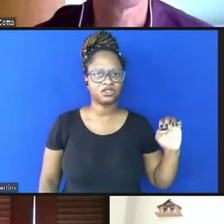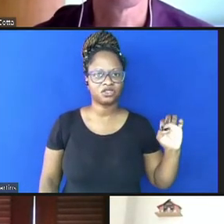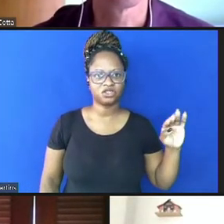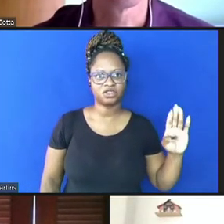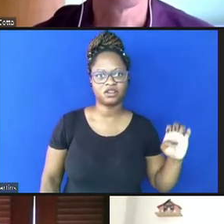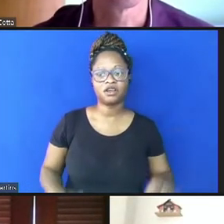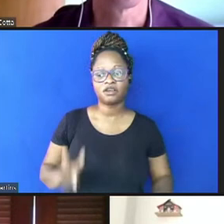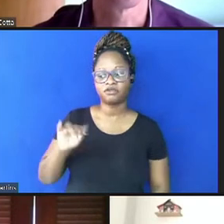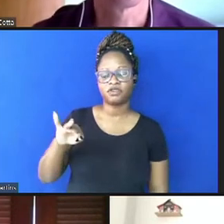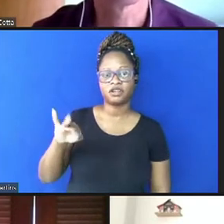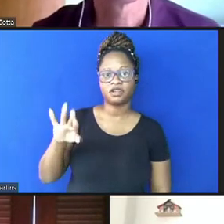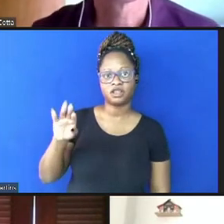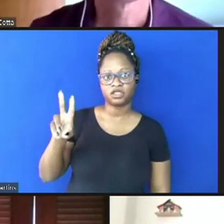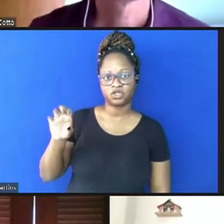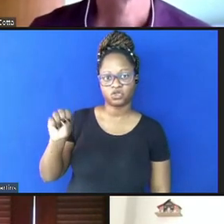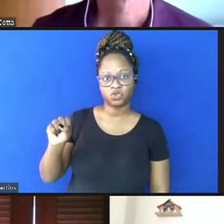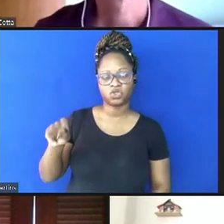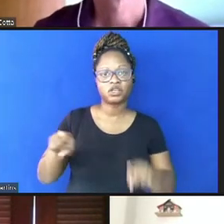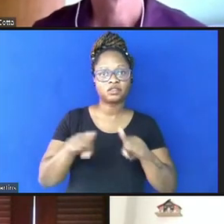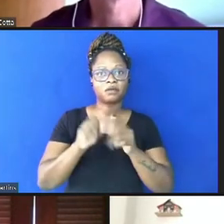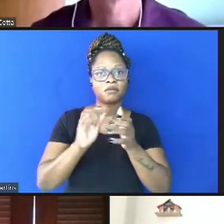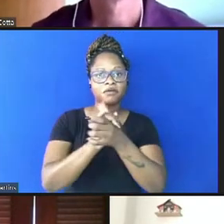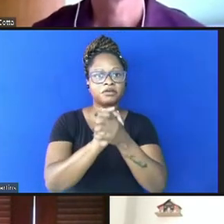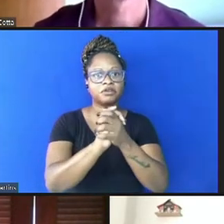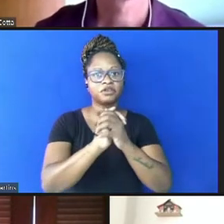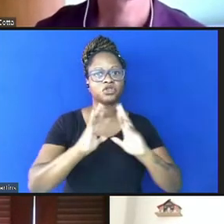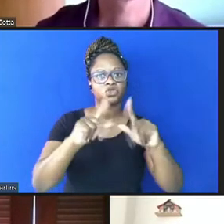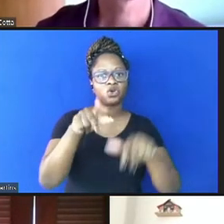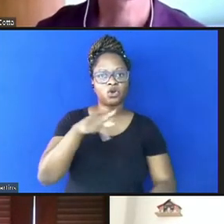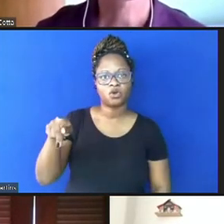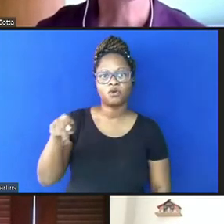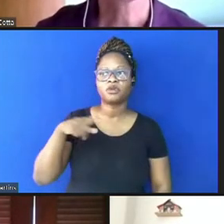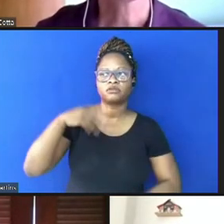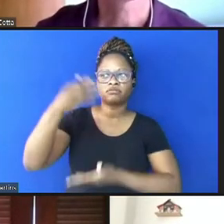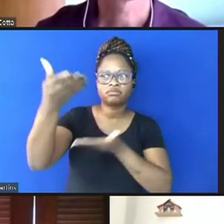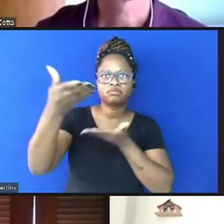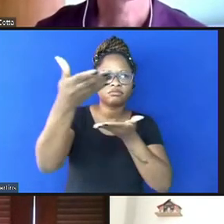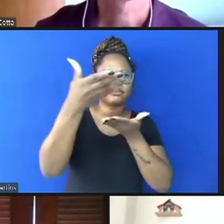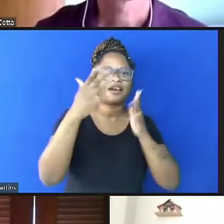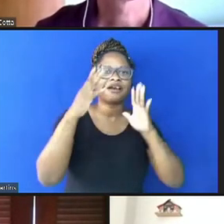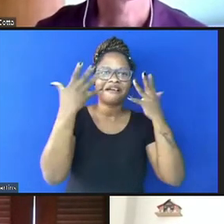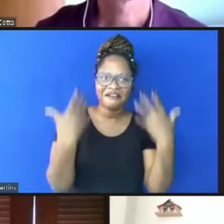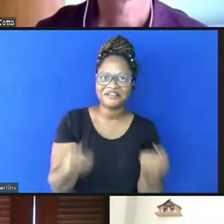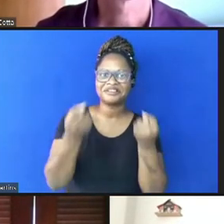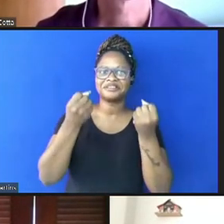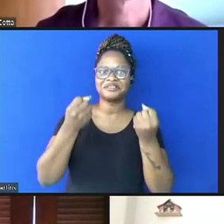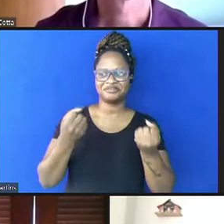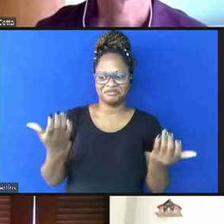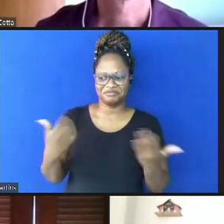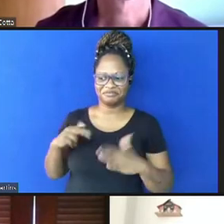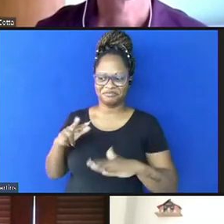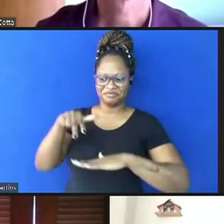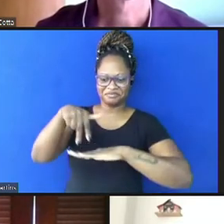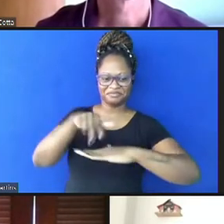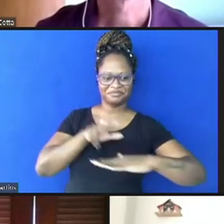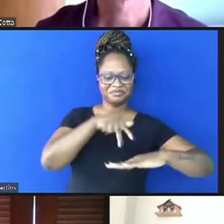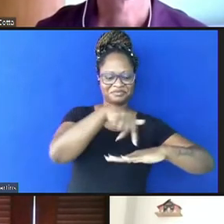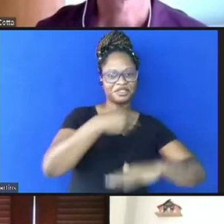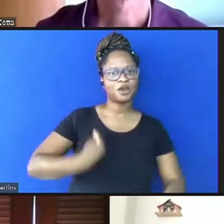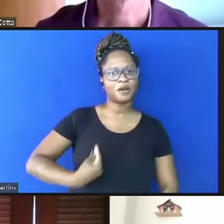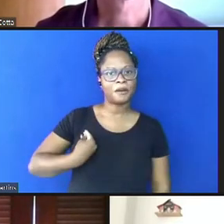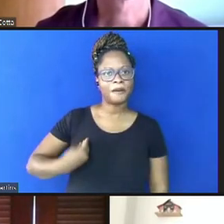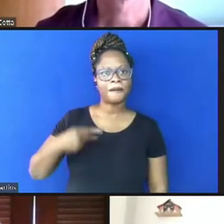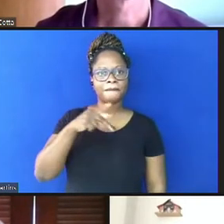Vinícius. Cumprimentar também os professores que vieram participar aqui desse evento hoje,